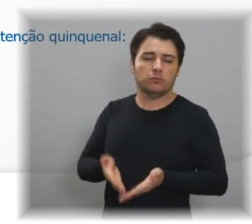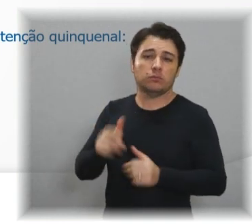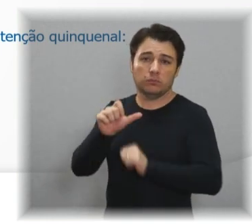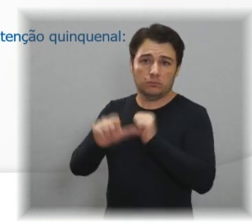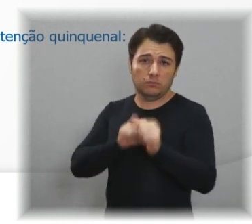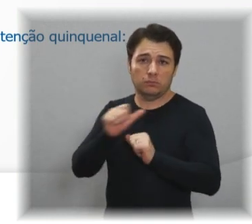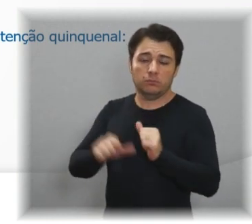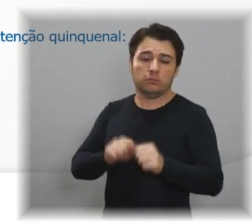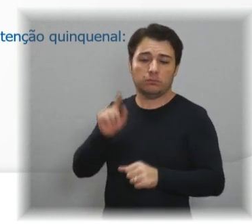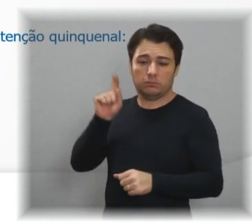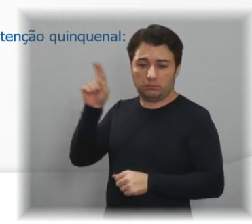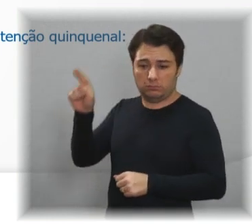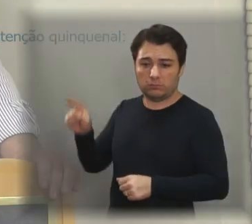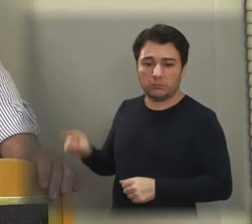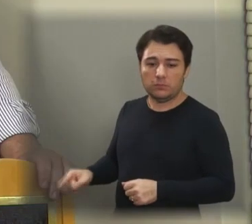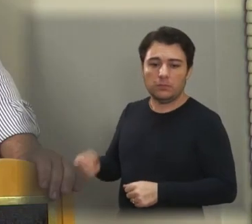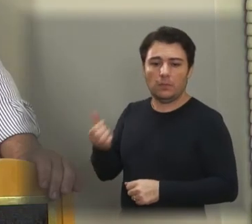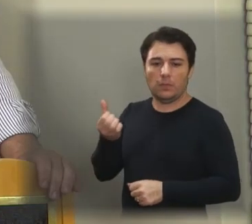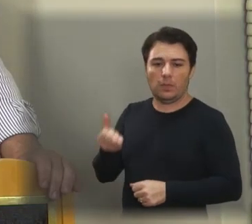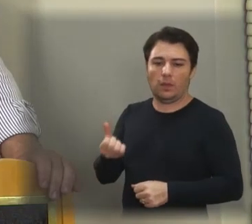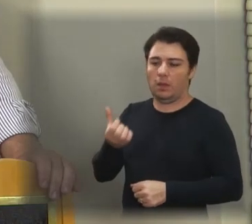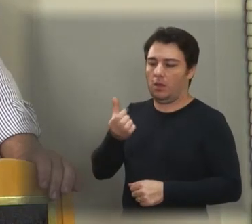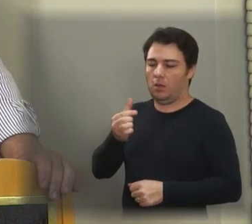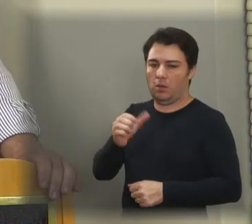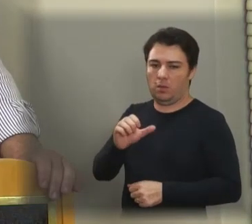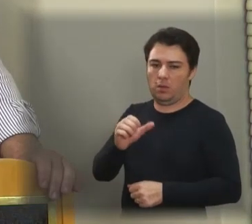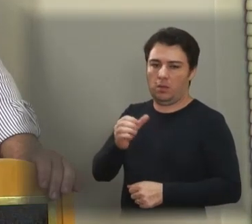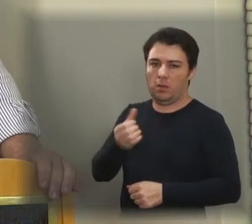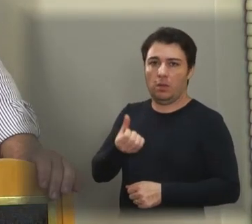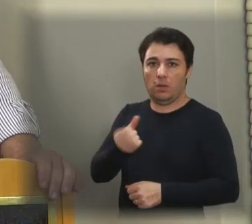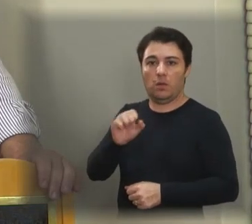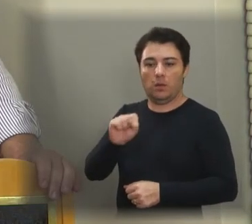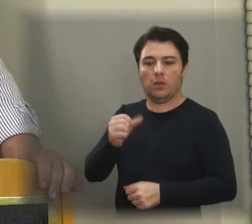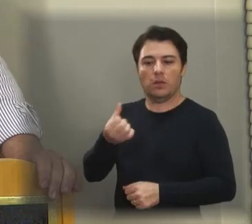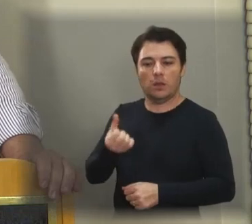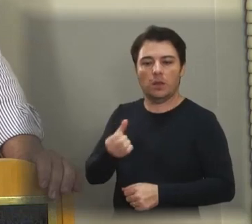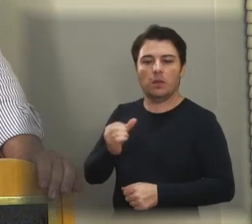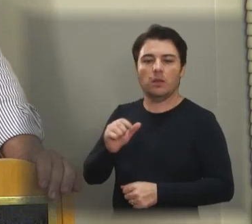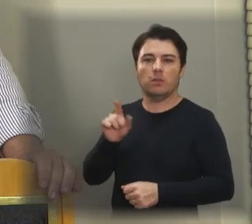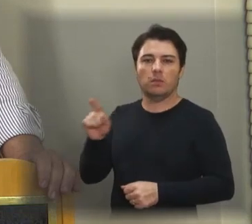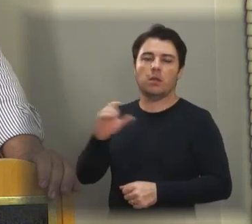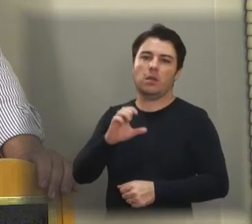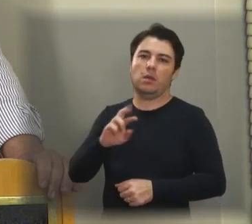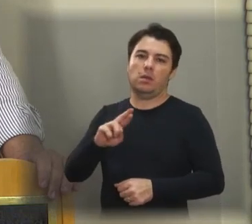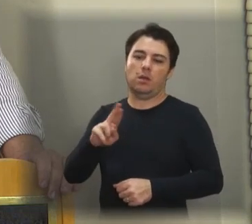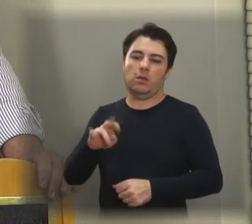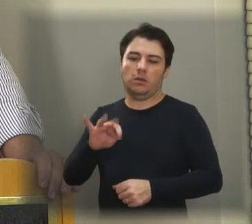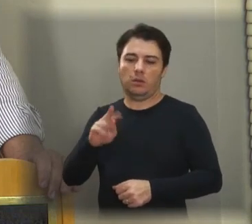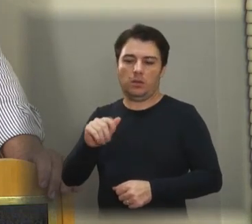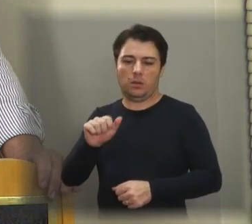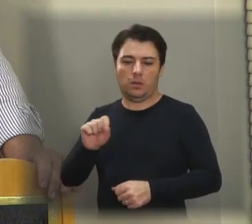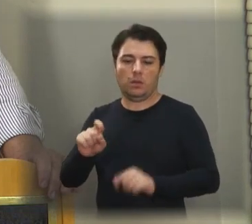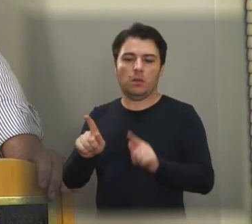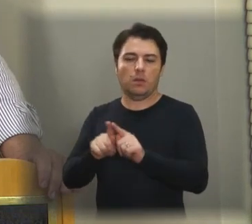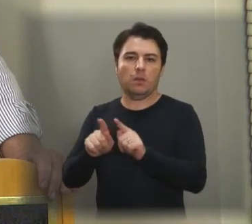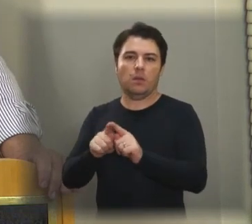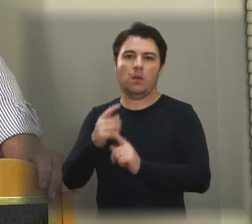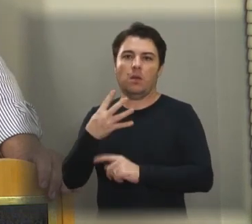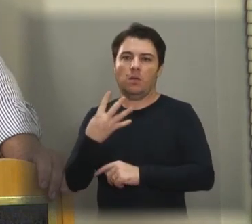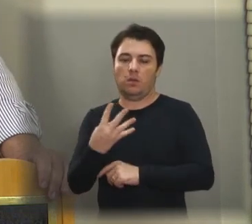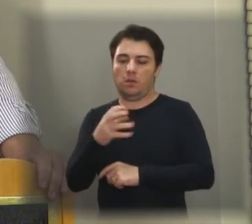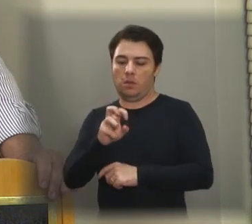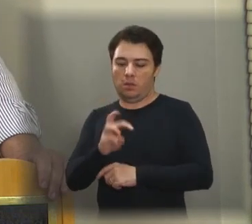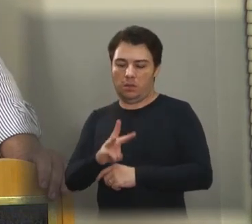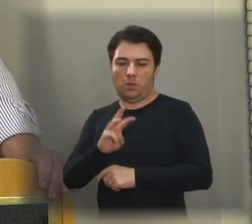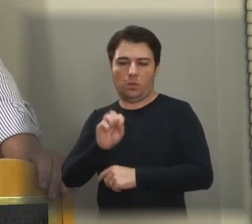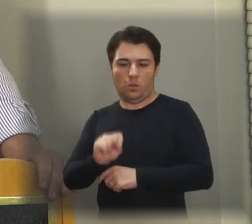É nesse período 687 686 cruzetas e438 postos